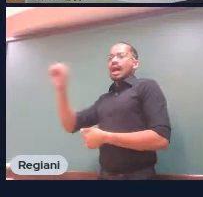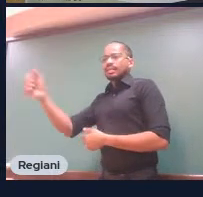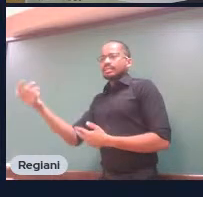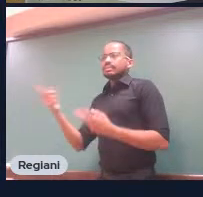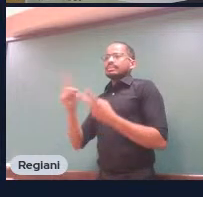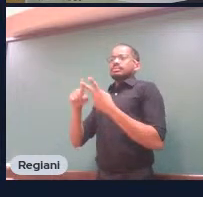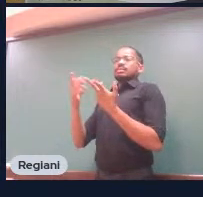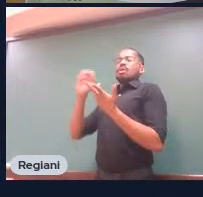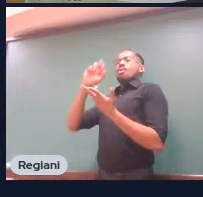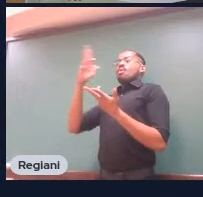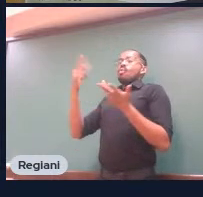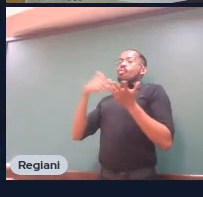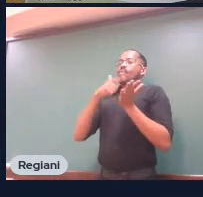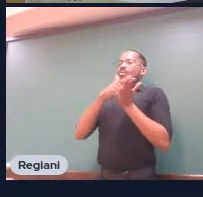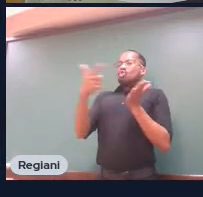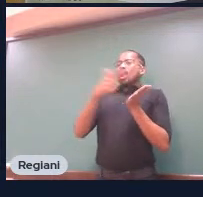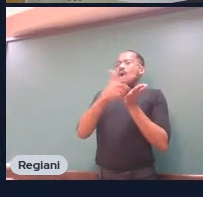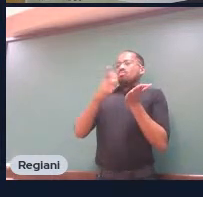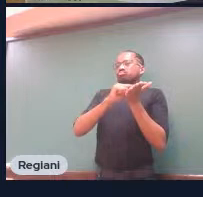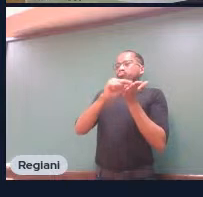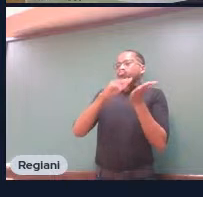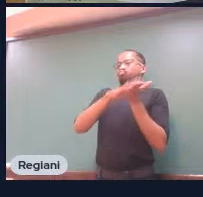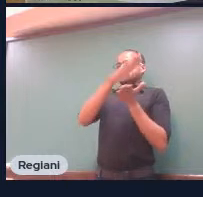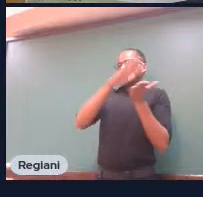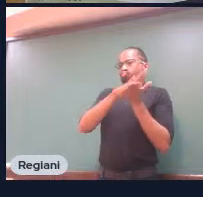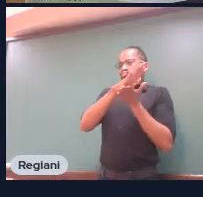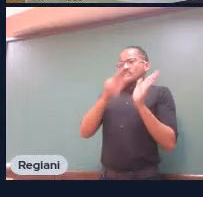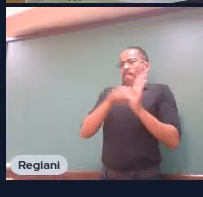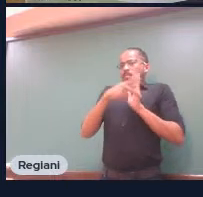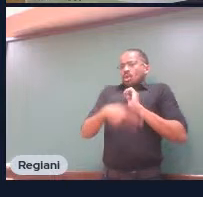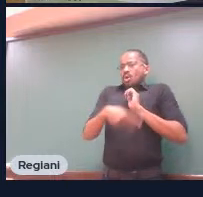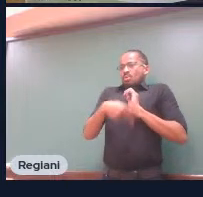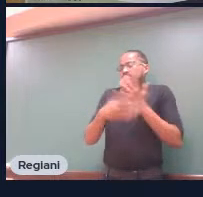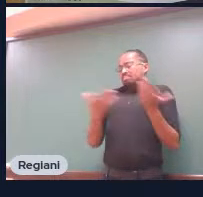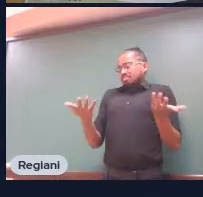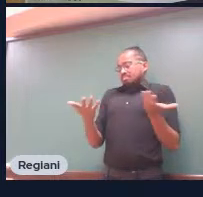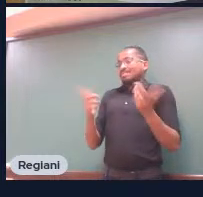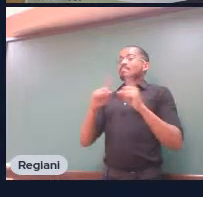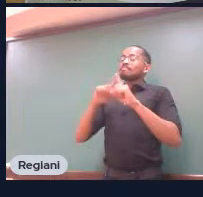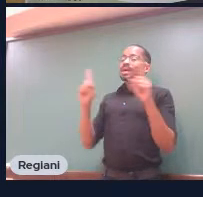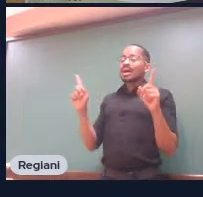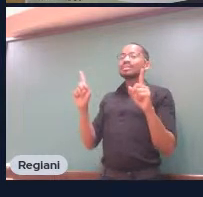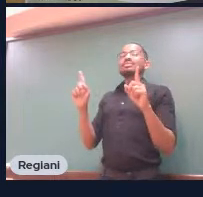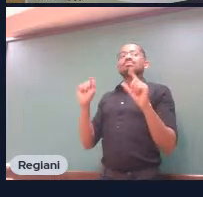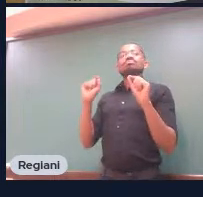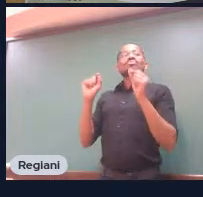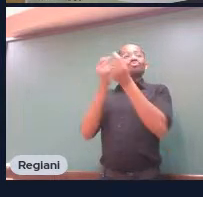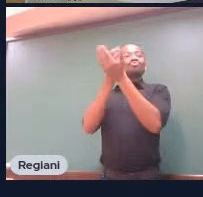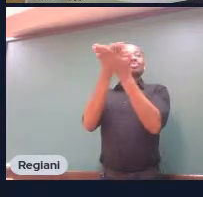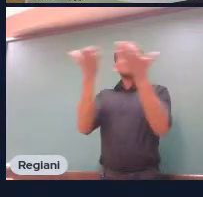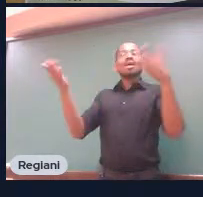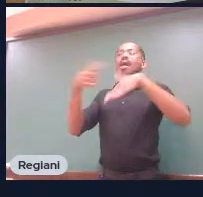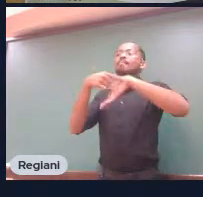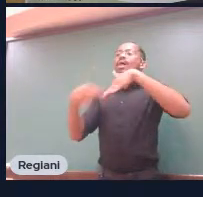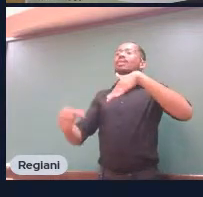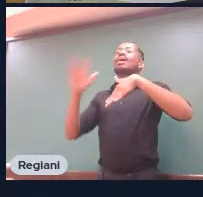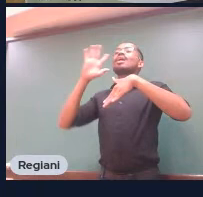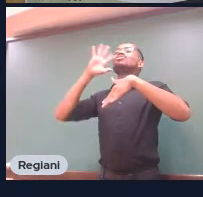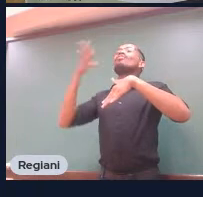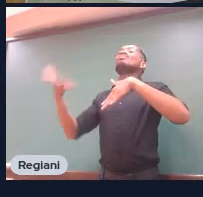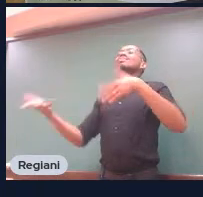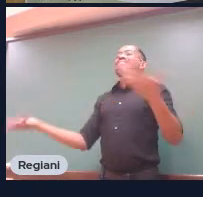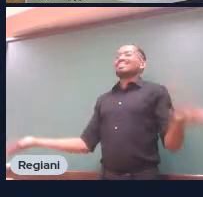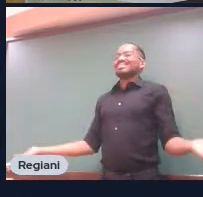ter um journal, não? Uma revista acadêmica. Mas fica aí para a AmericaLex